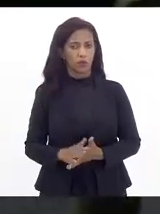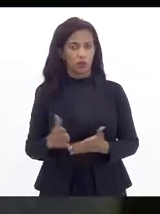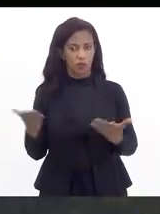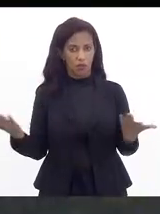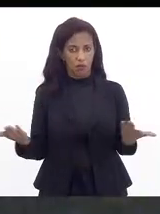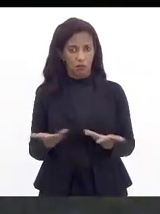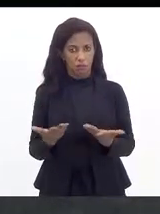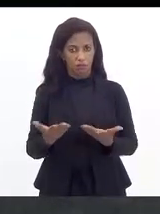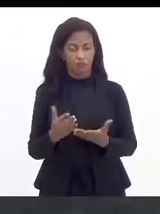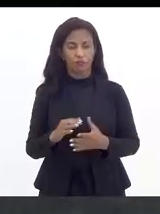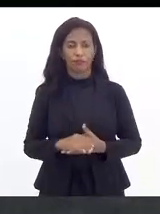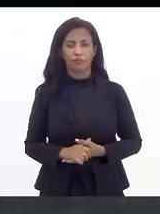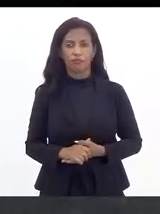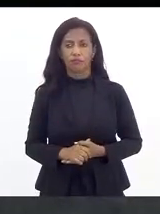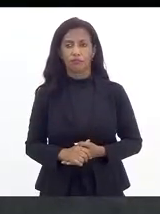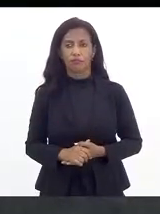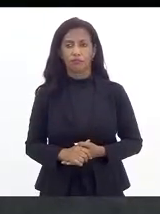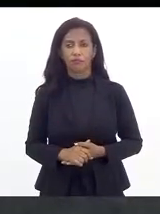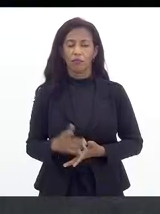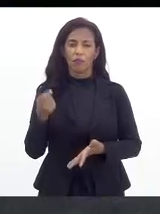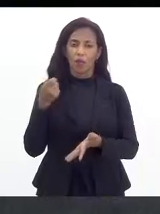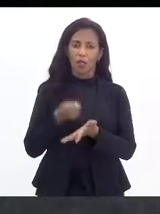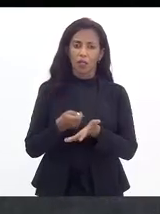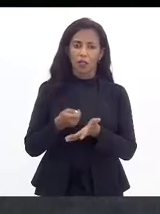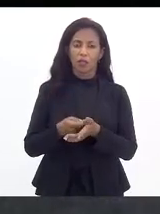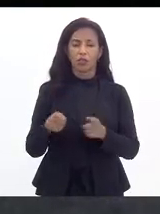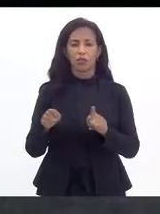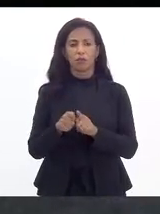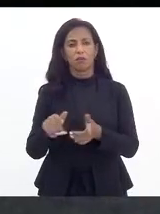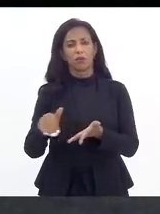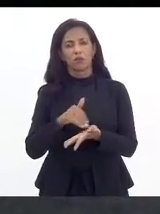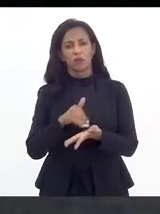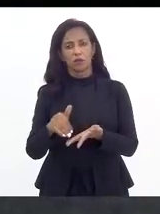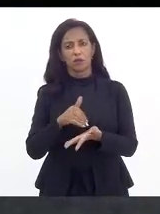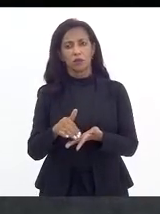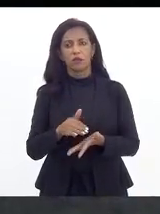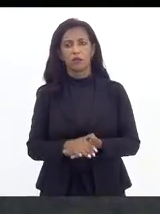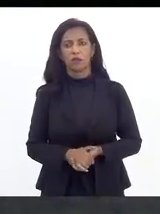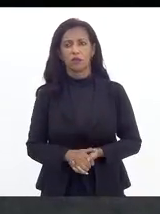agora, né, a gente exija também do secretário